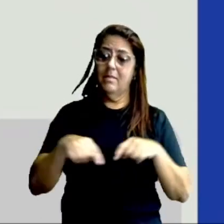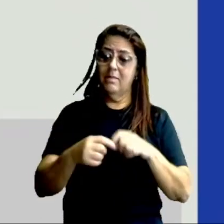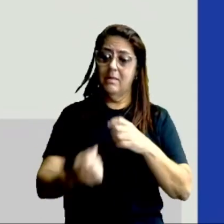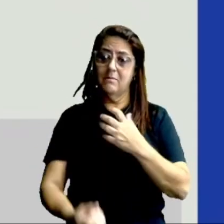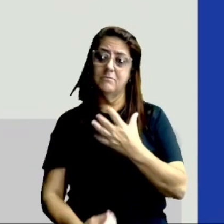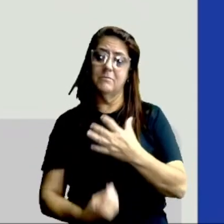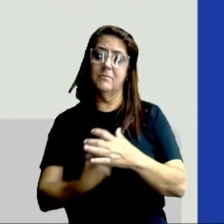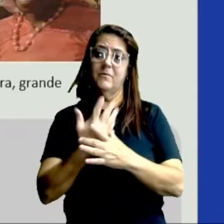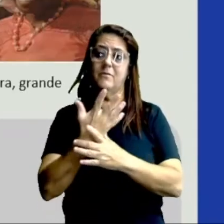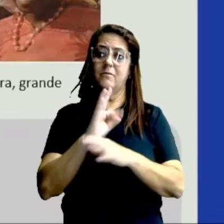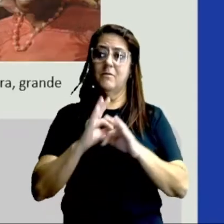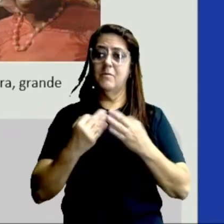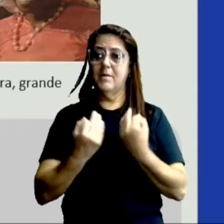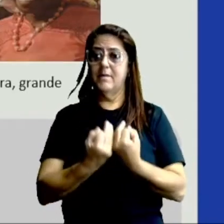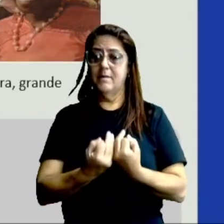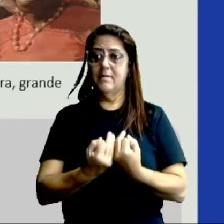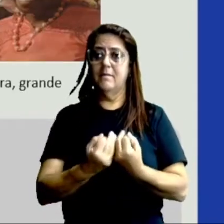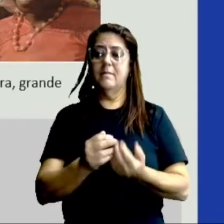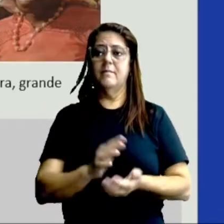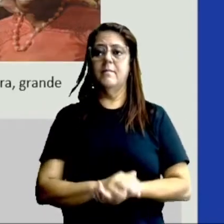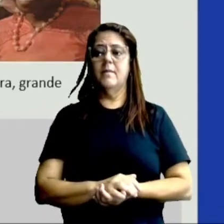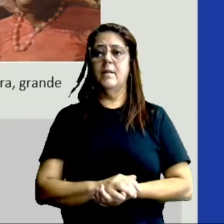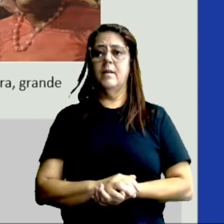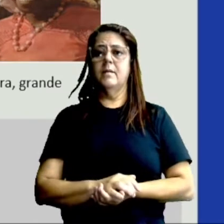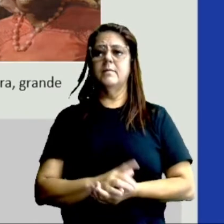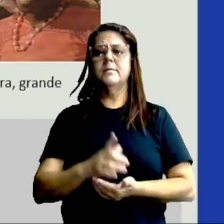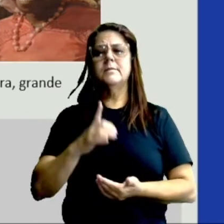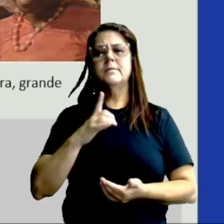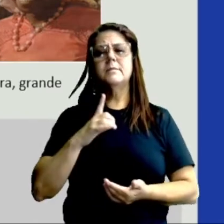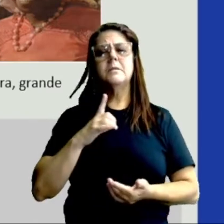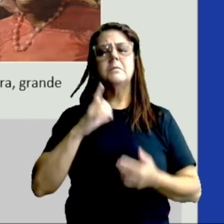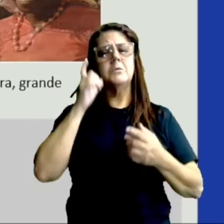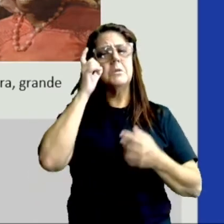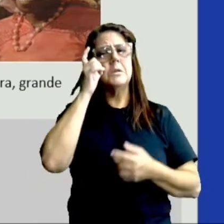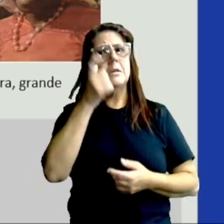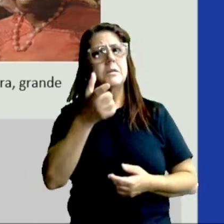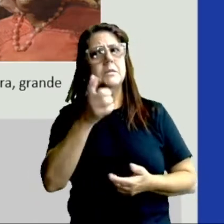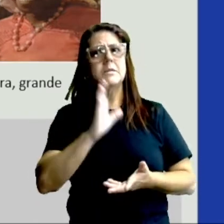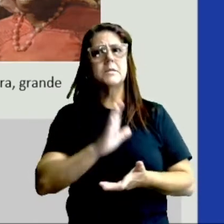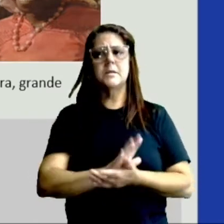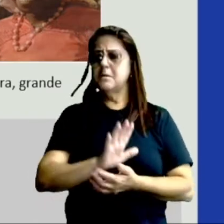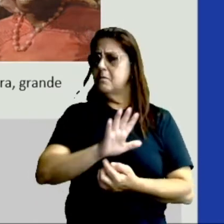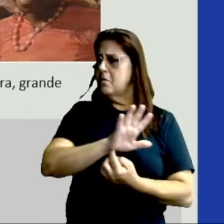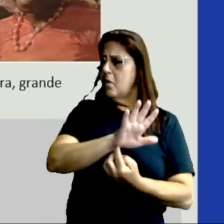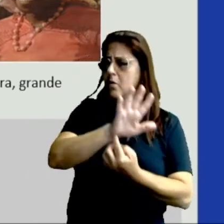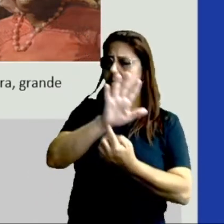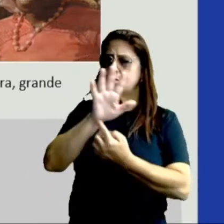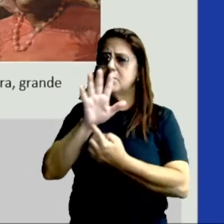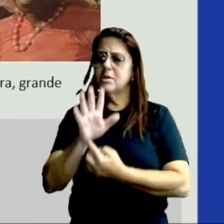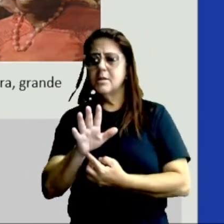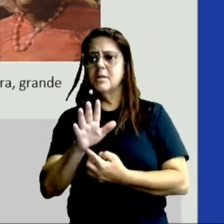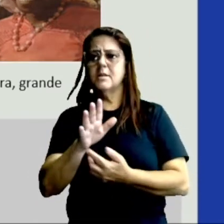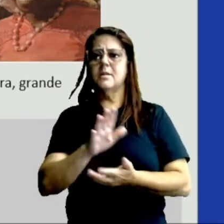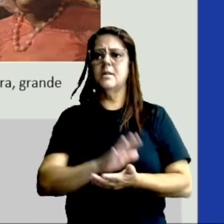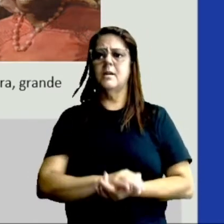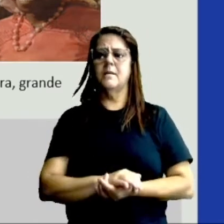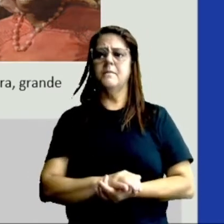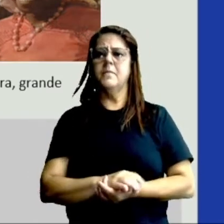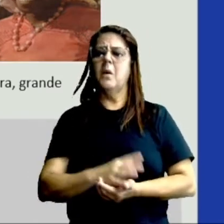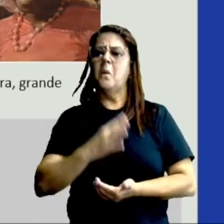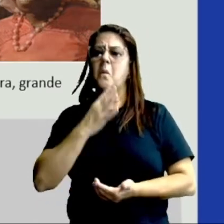Agricultura Familiar aí aqui eu acho muito interessante a gente trazer porque a gente pouco